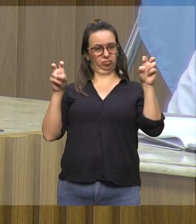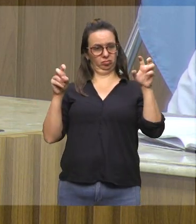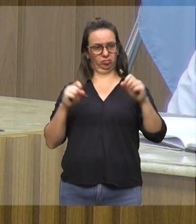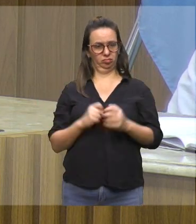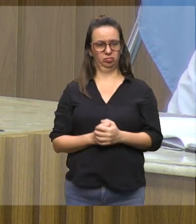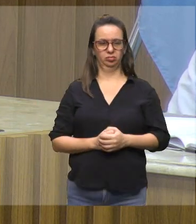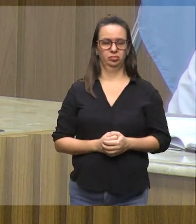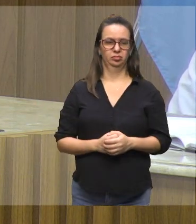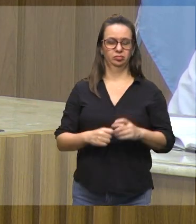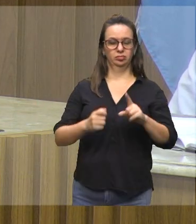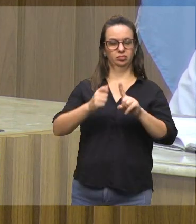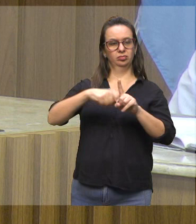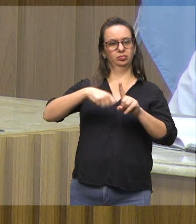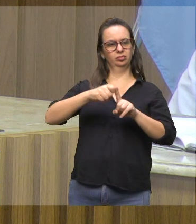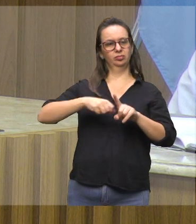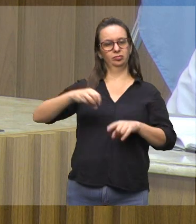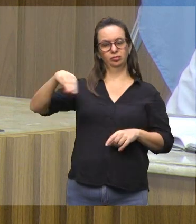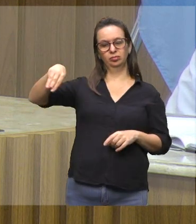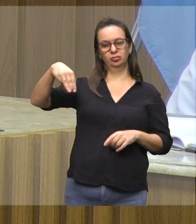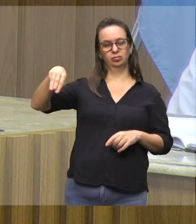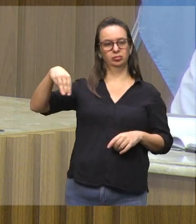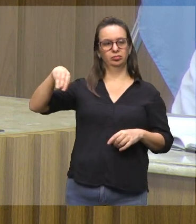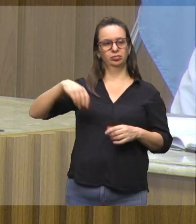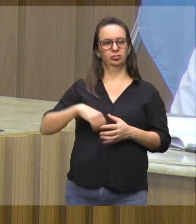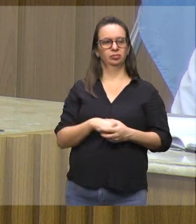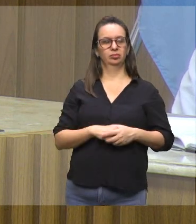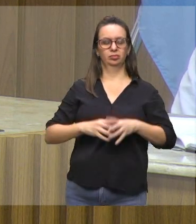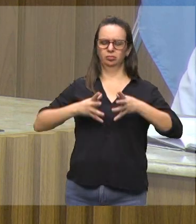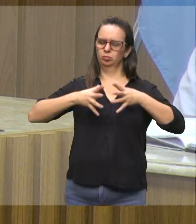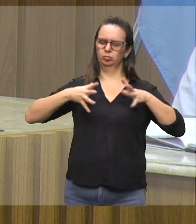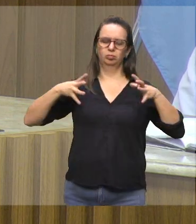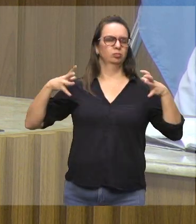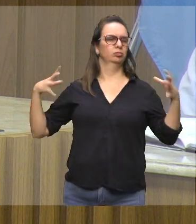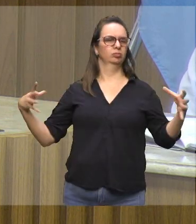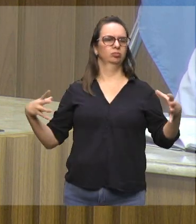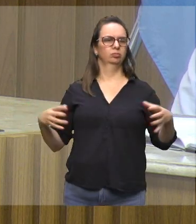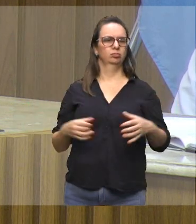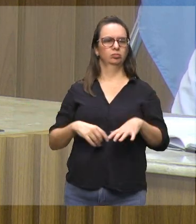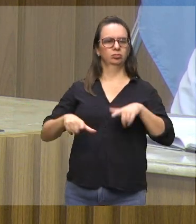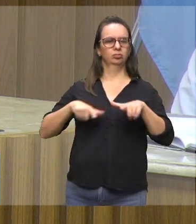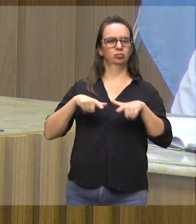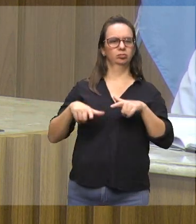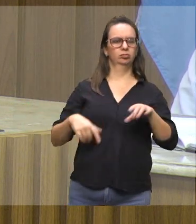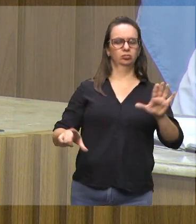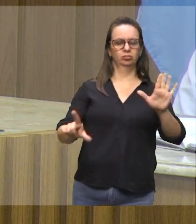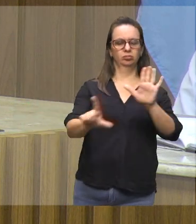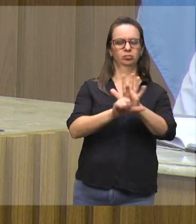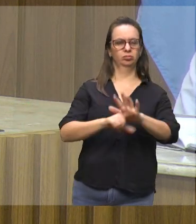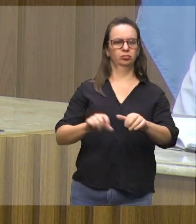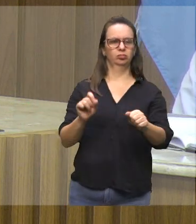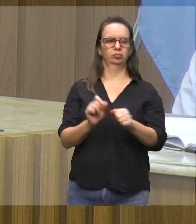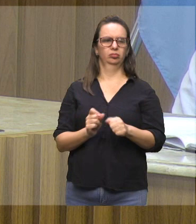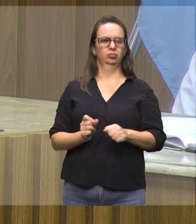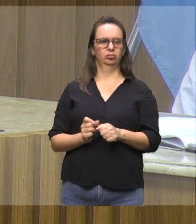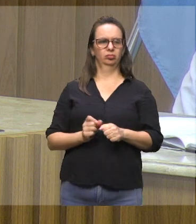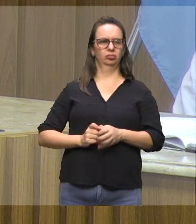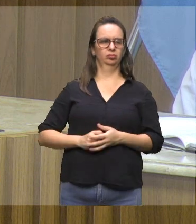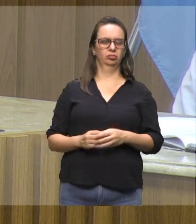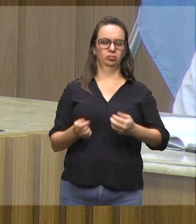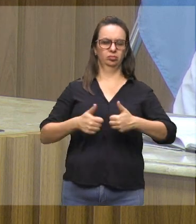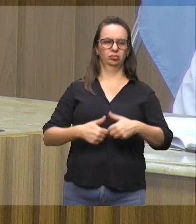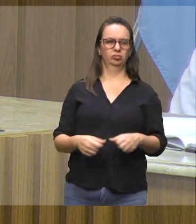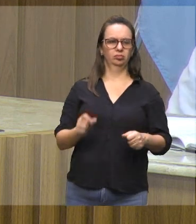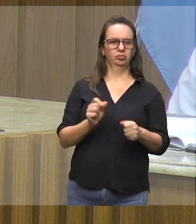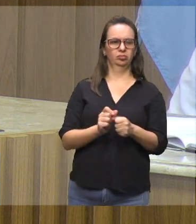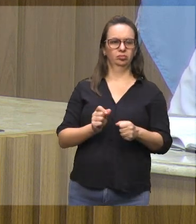mês municipal, o mês nacional, nós intensificamos as ações. A lei prevê que seja intensificado no